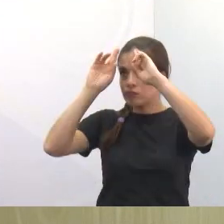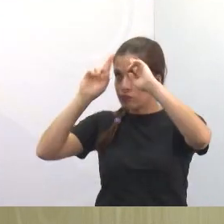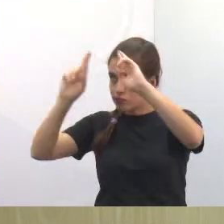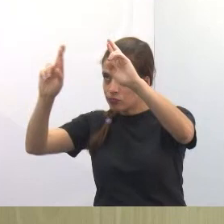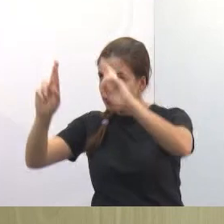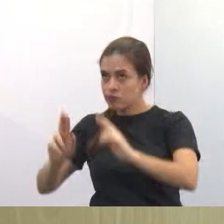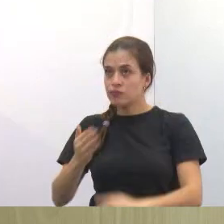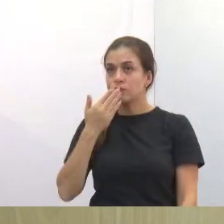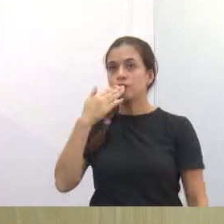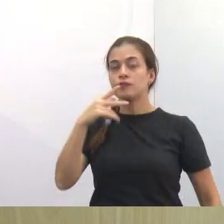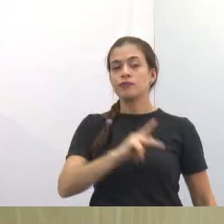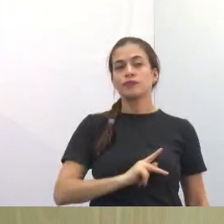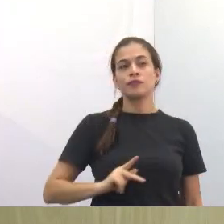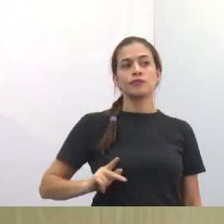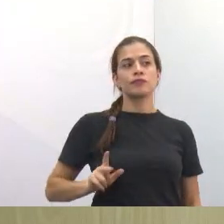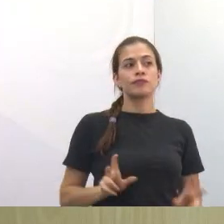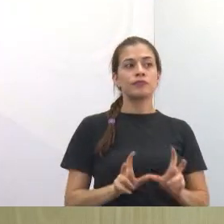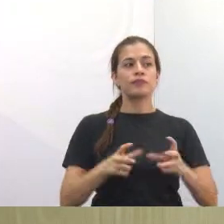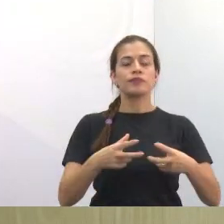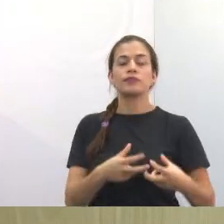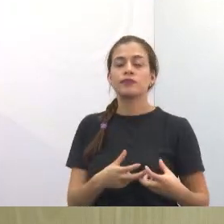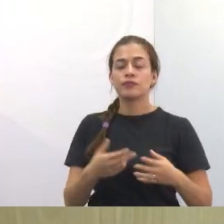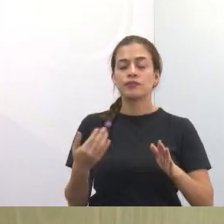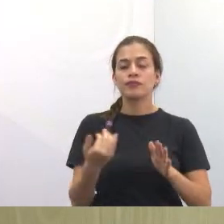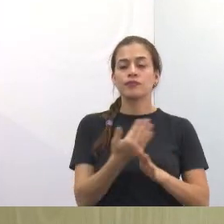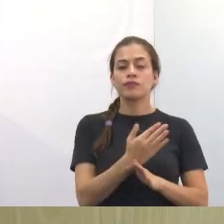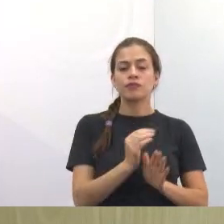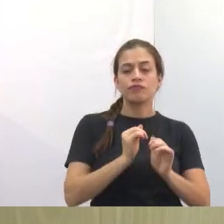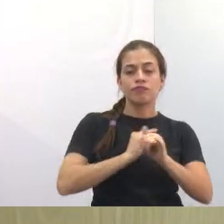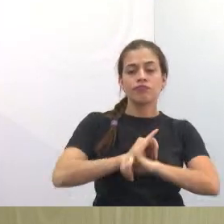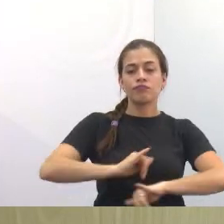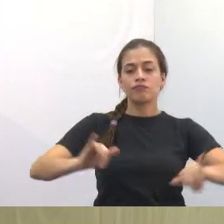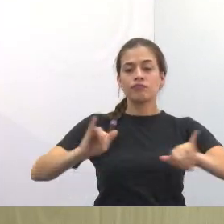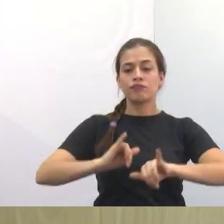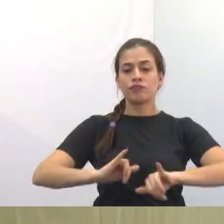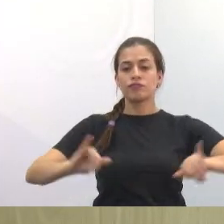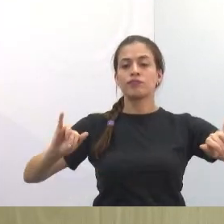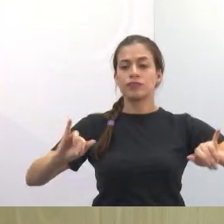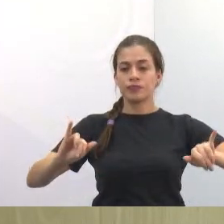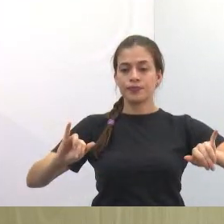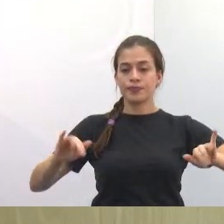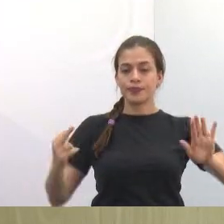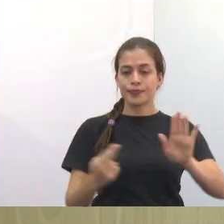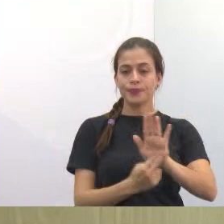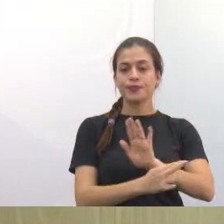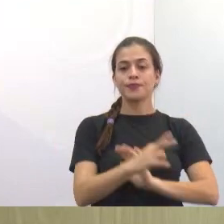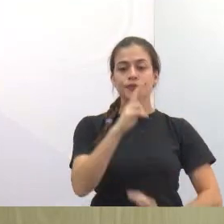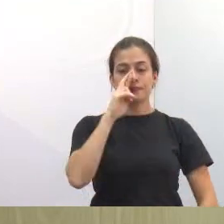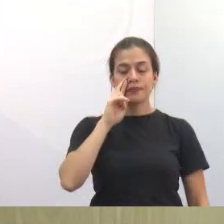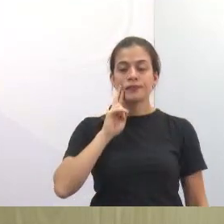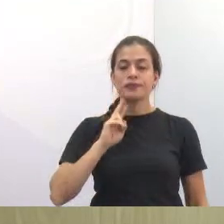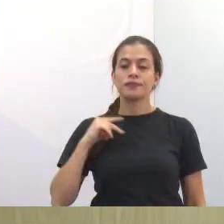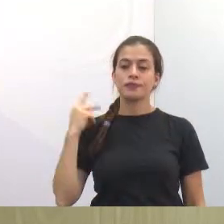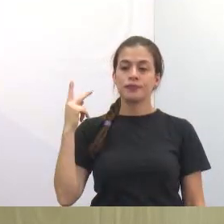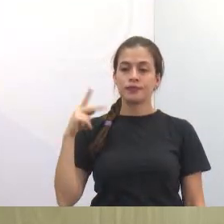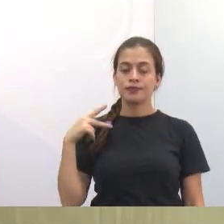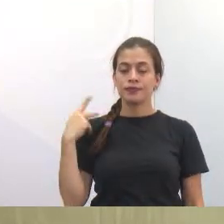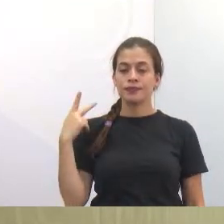dessa casa que seja adotado as providências habituais para a divulgação da presente manifestação. Assina Rogério Timóteo,